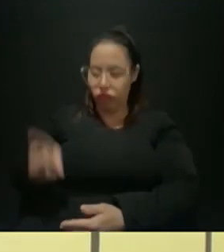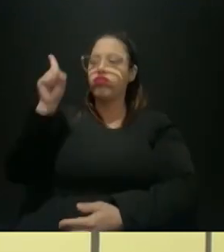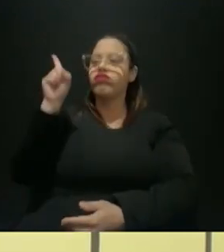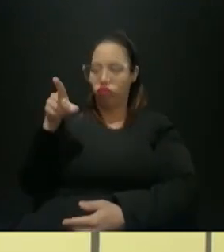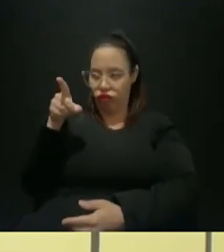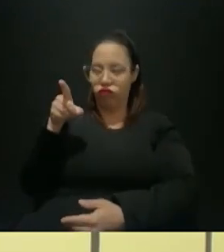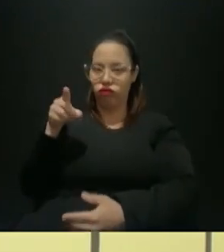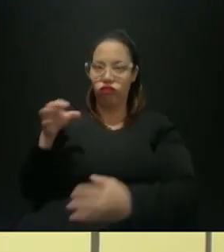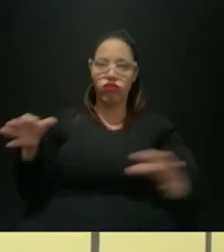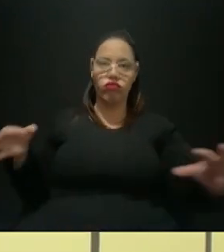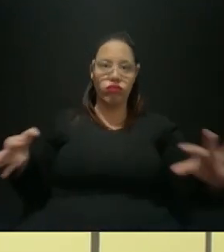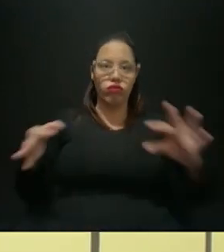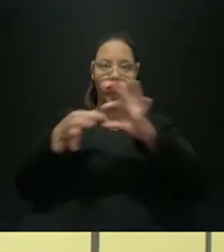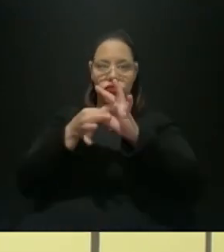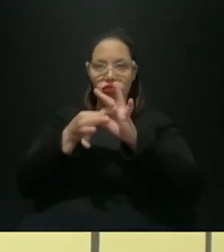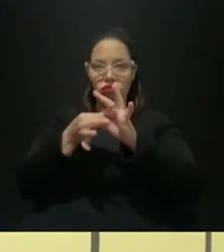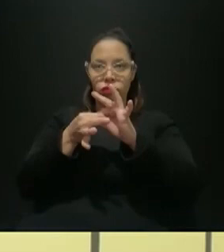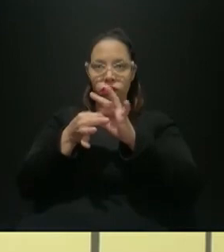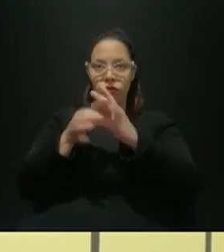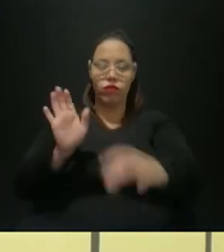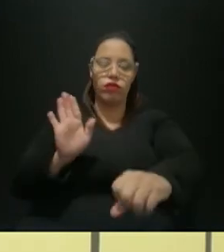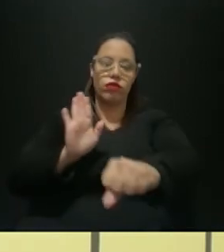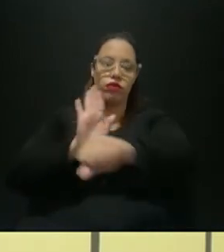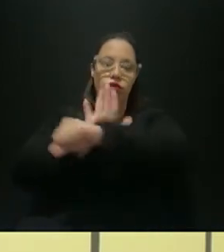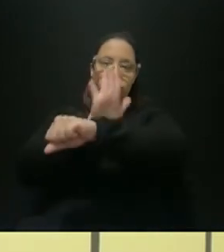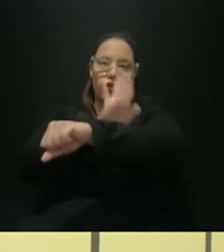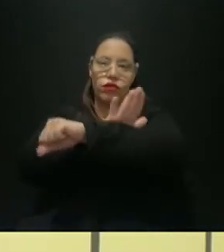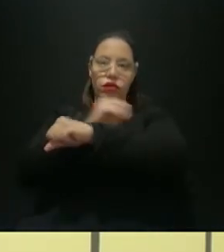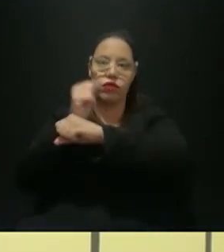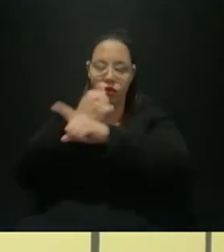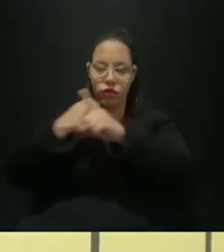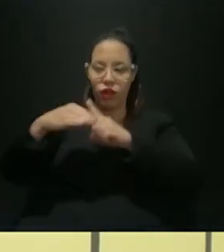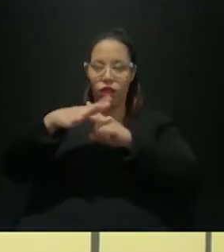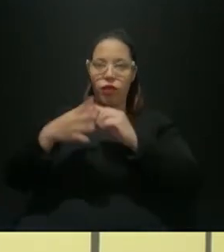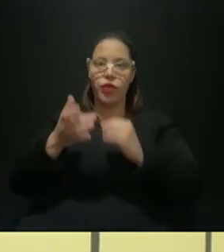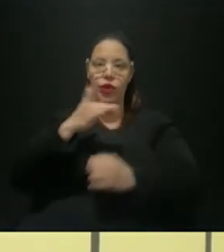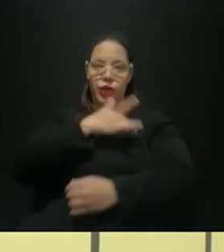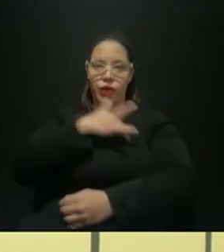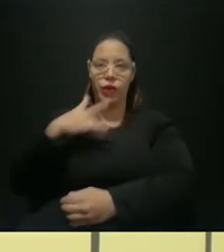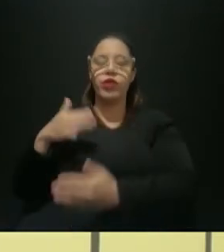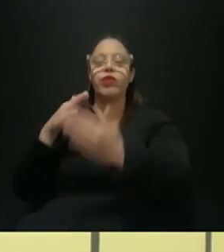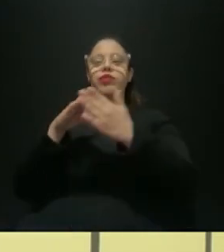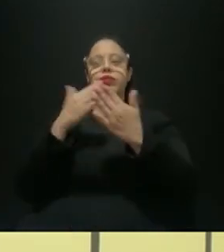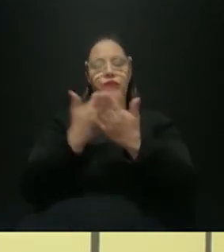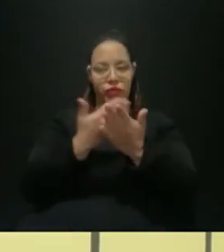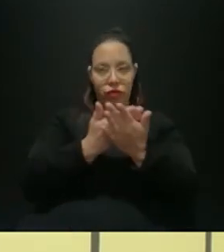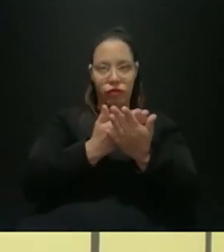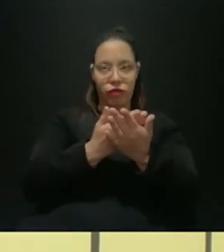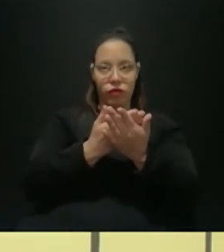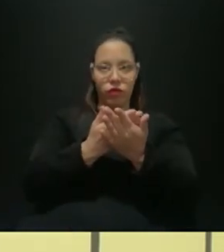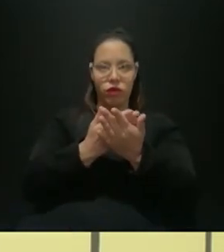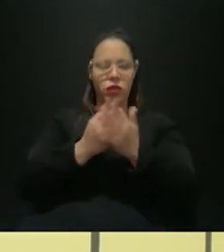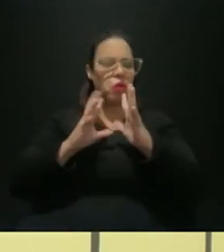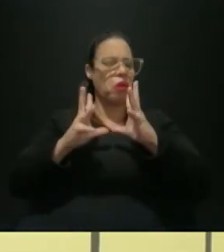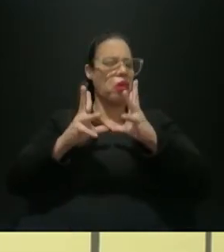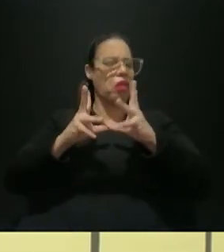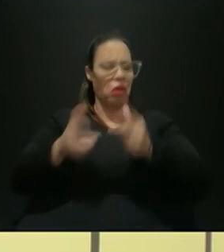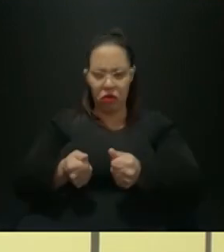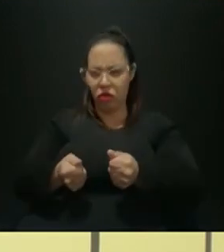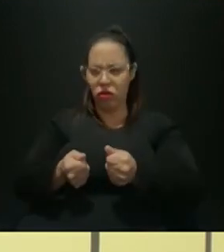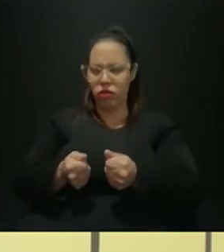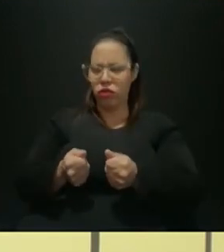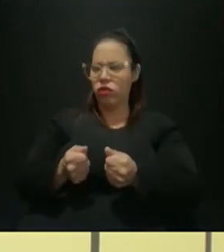na política de assistência social, mas ela envolve saúde, educação, intersetorial, né? Totalmente intersetorial.